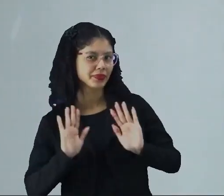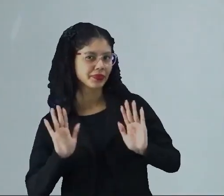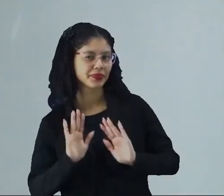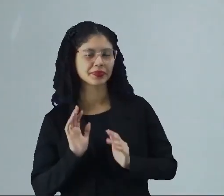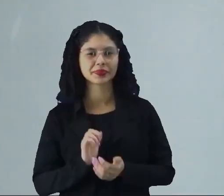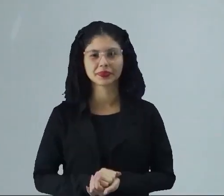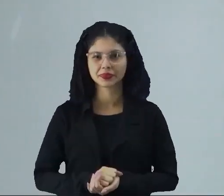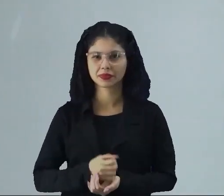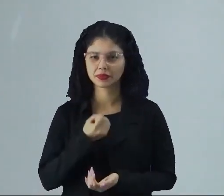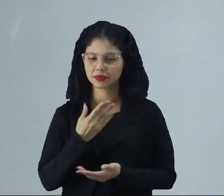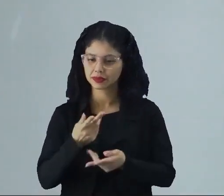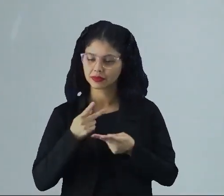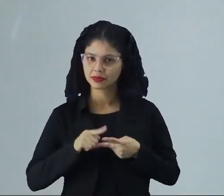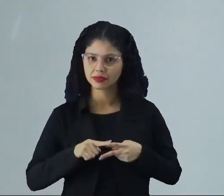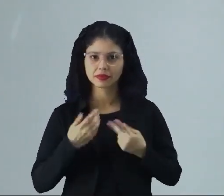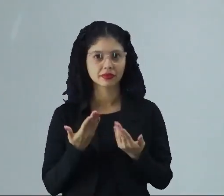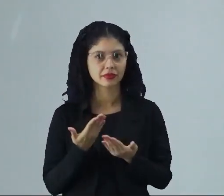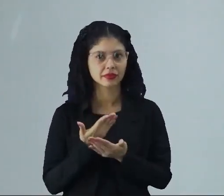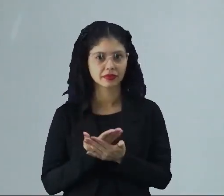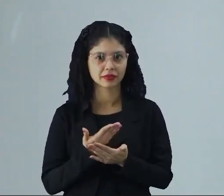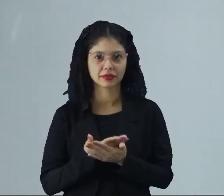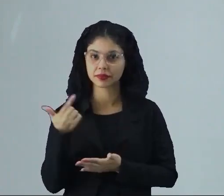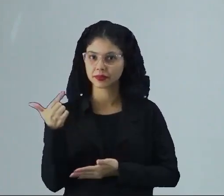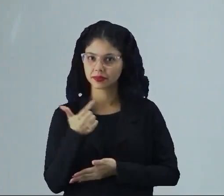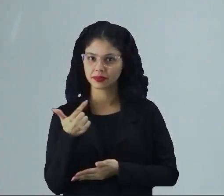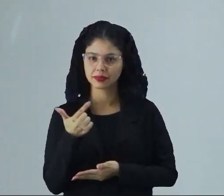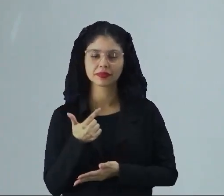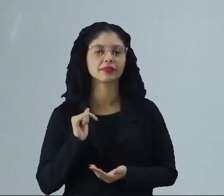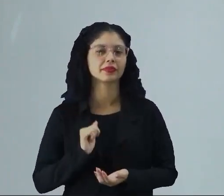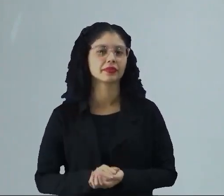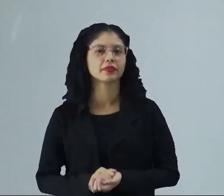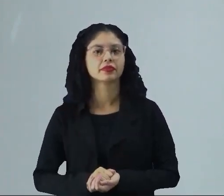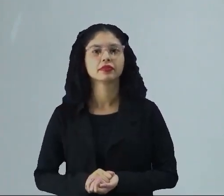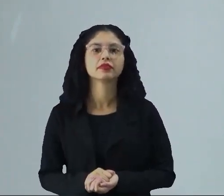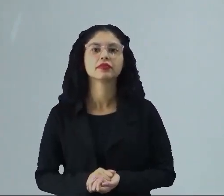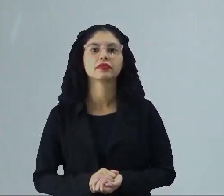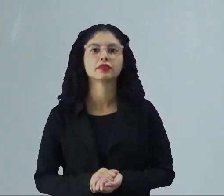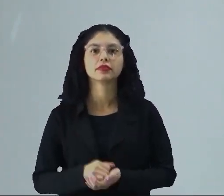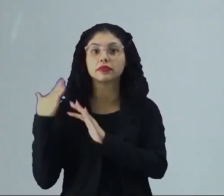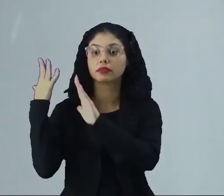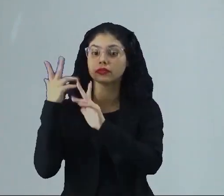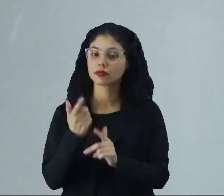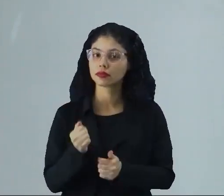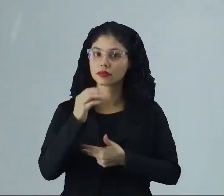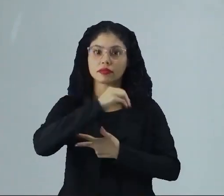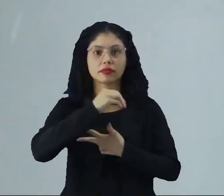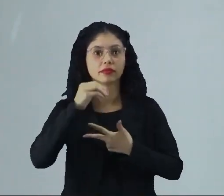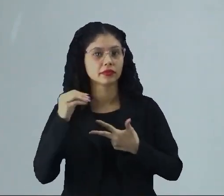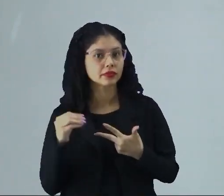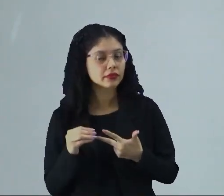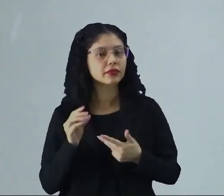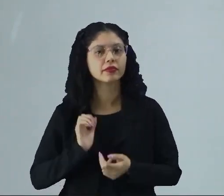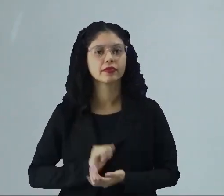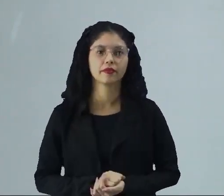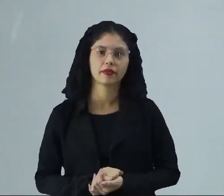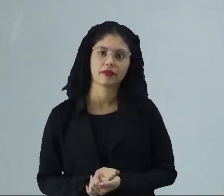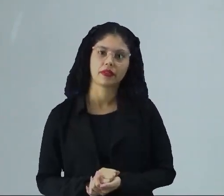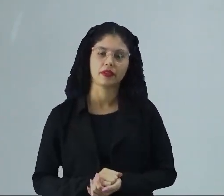Muito bem, sejam todos bem-vindos para a nossa segunda aula de revisão para o nosso